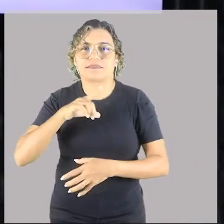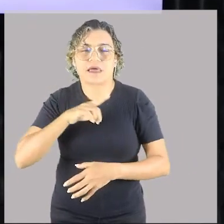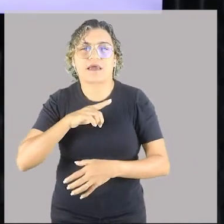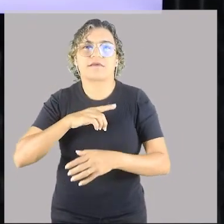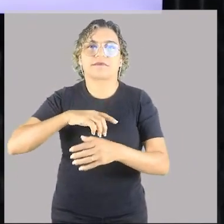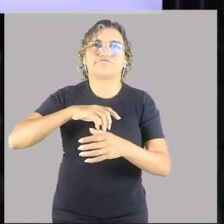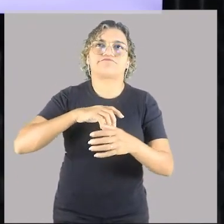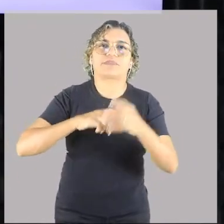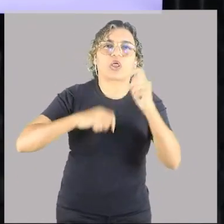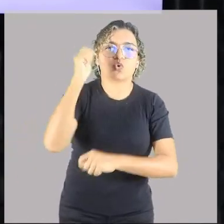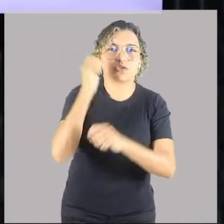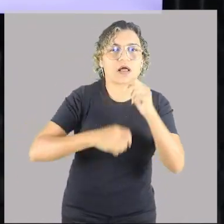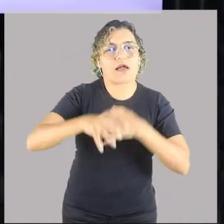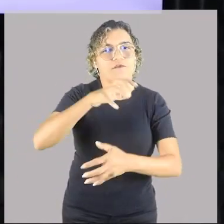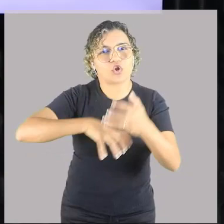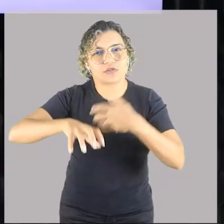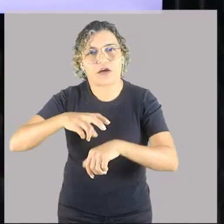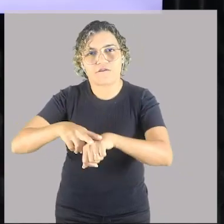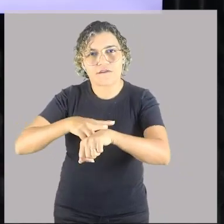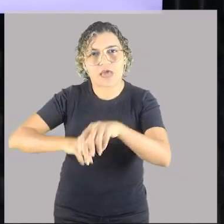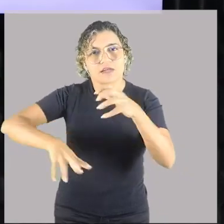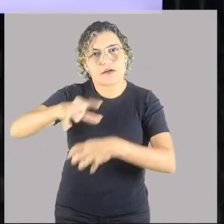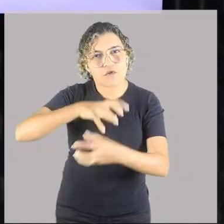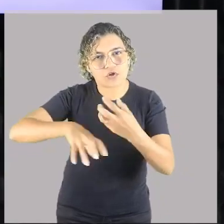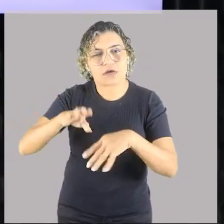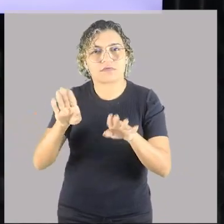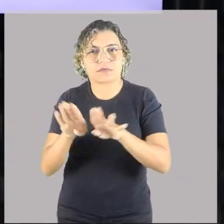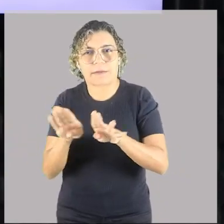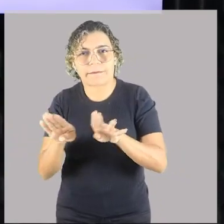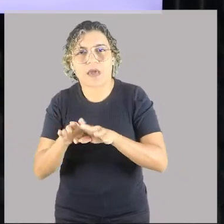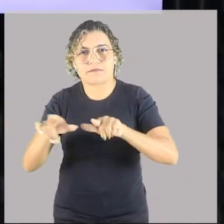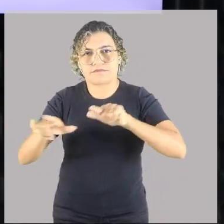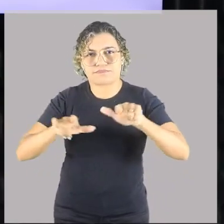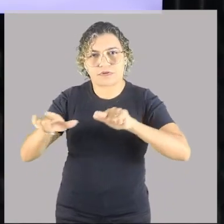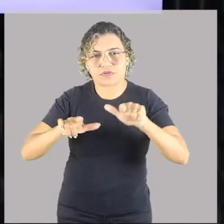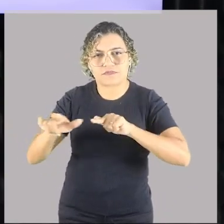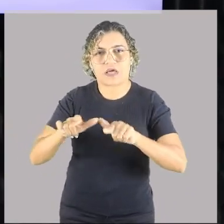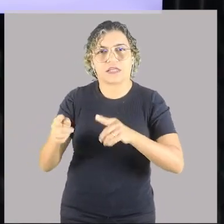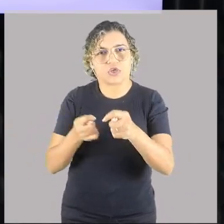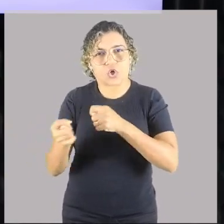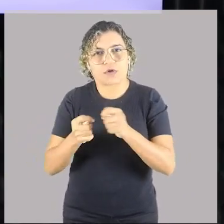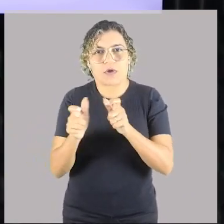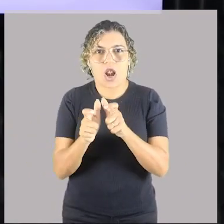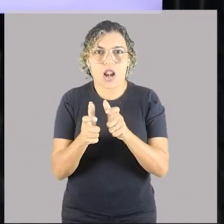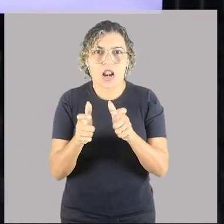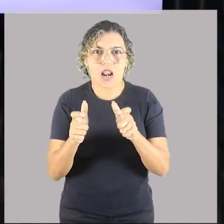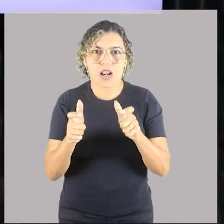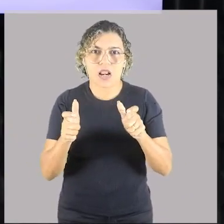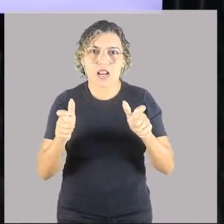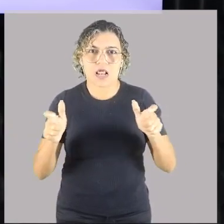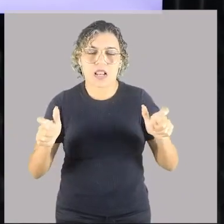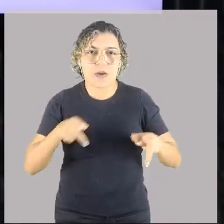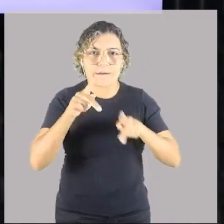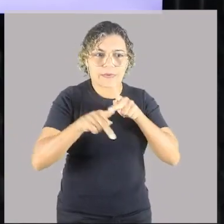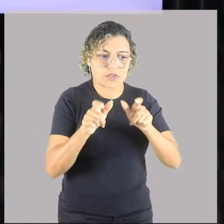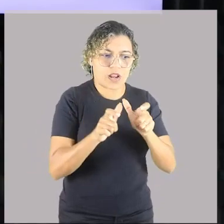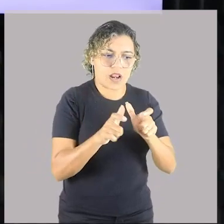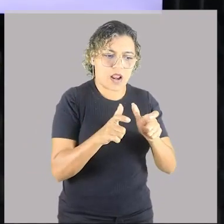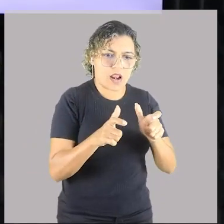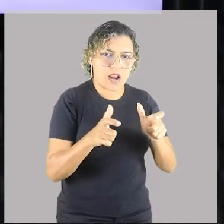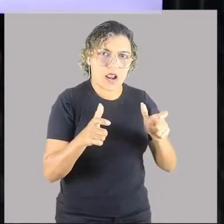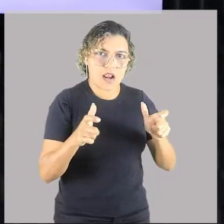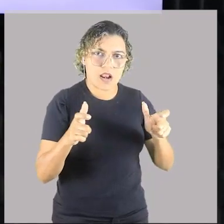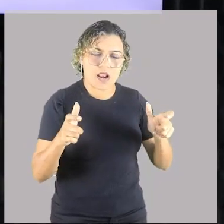Revolução Industrial, Revolução Verde, a expansão das atividades econômicas, o crescimento populacional que